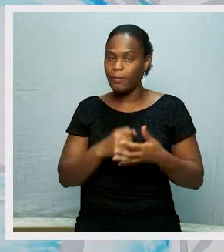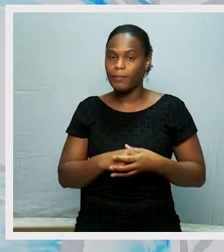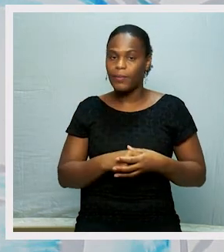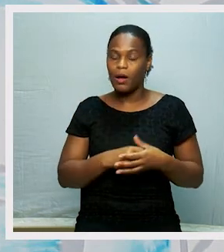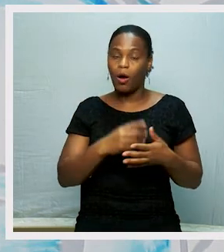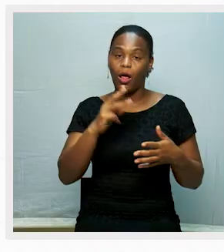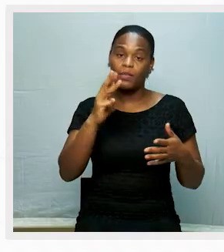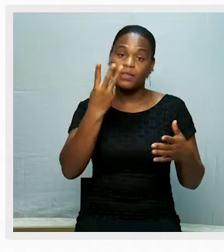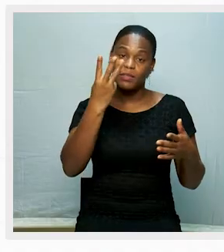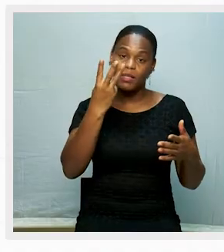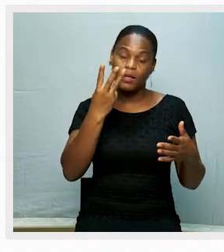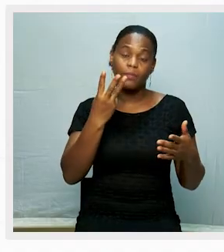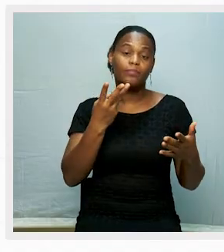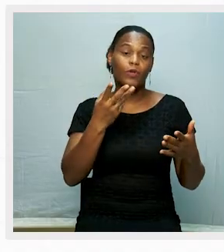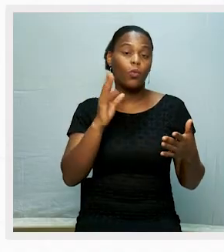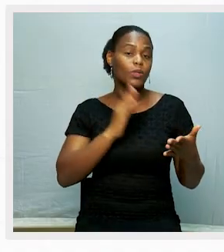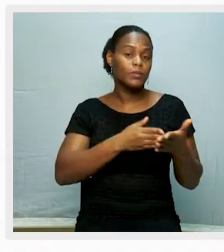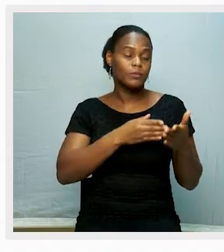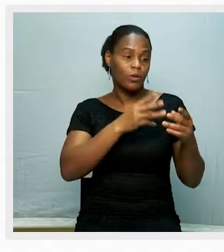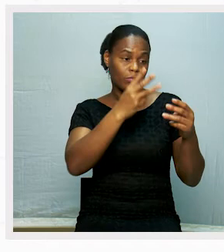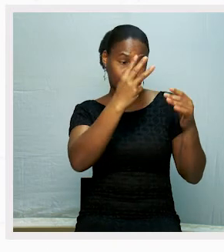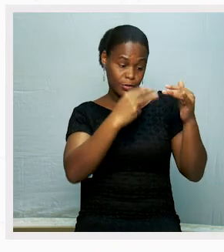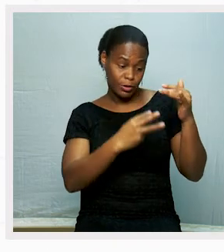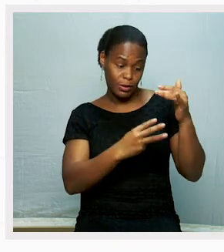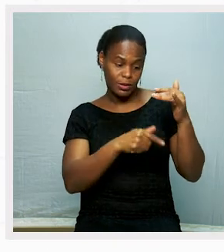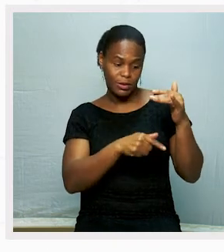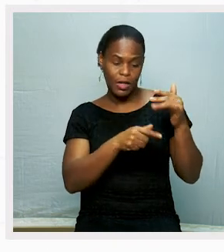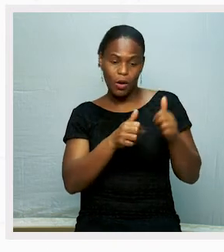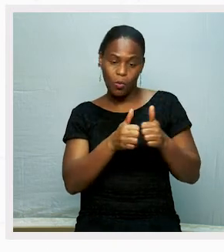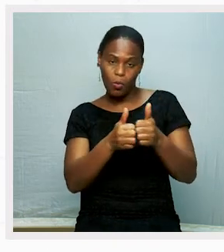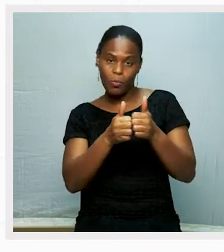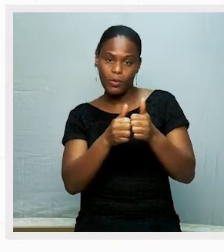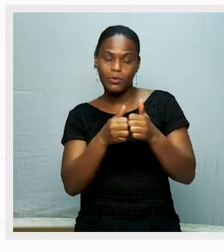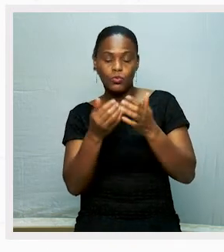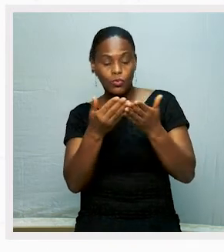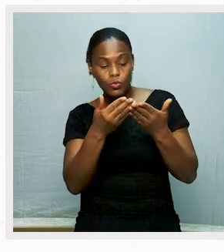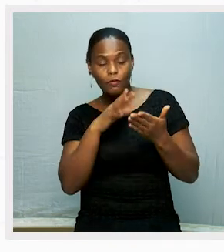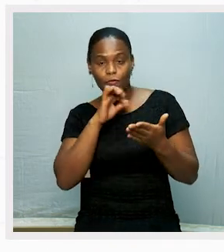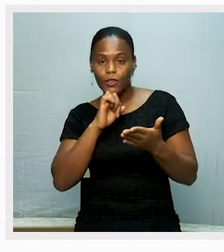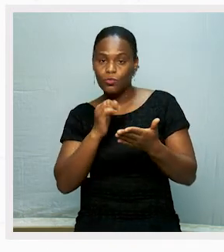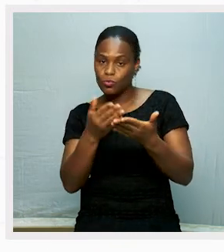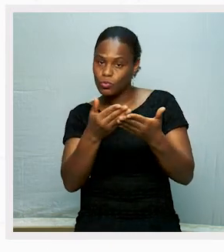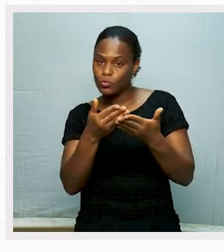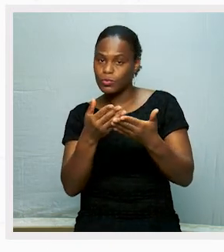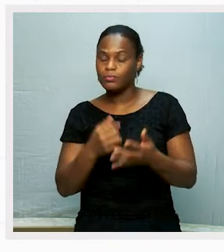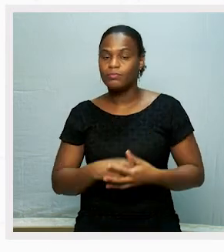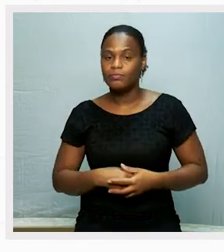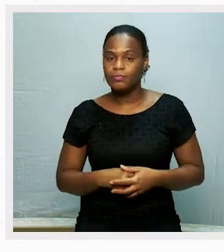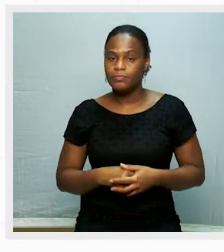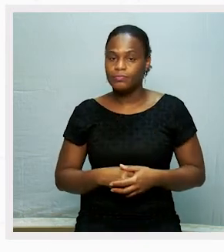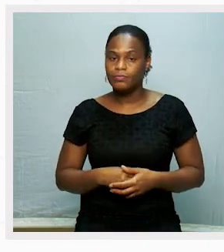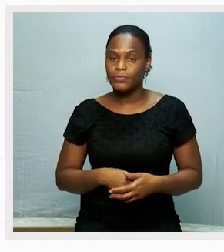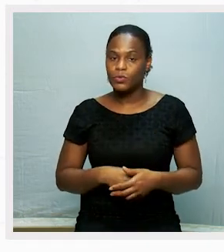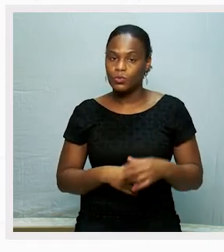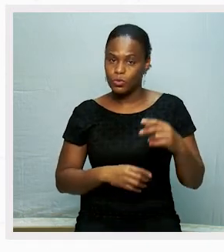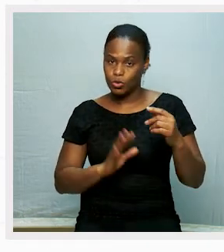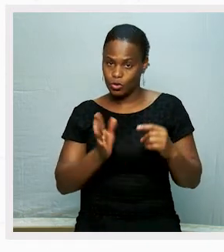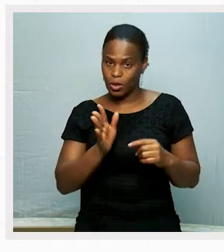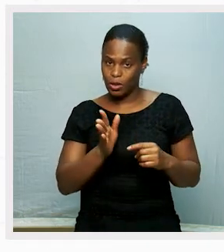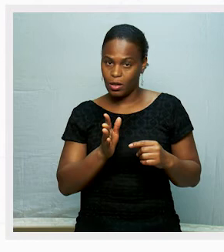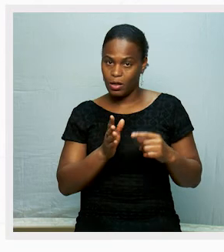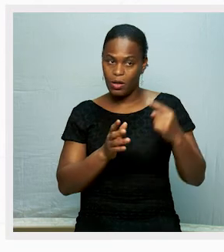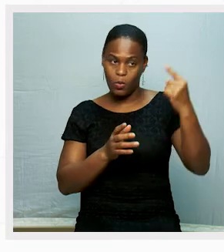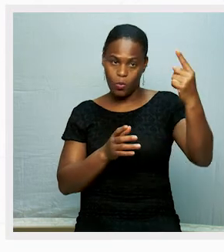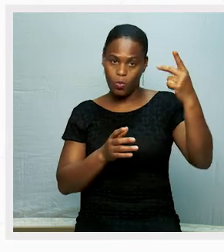A terceira e última função, acompanhar os estudos dos filhos. Já tem